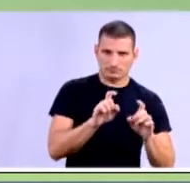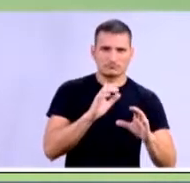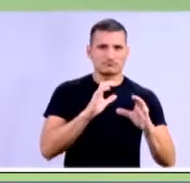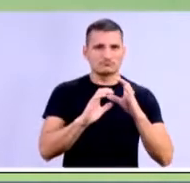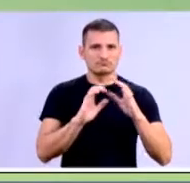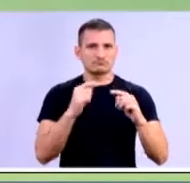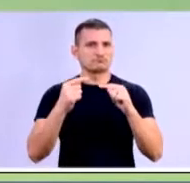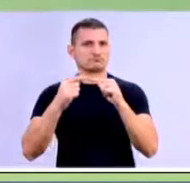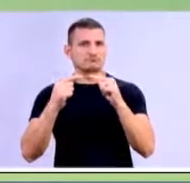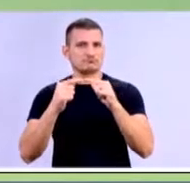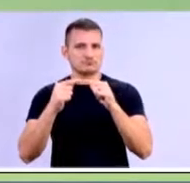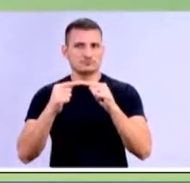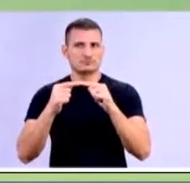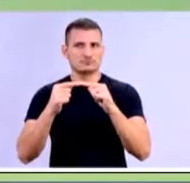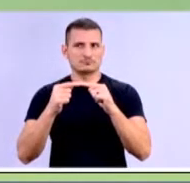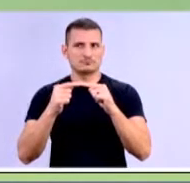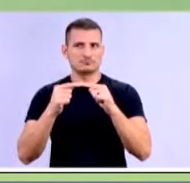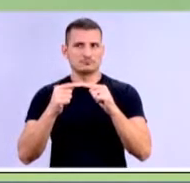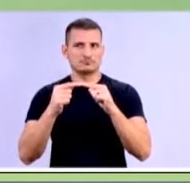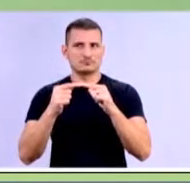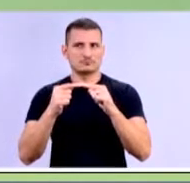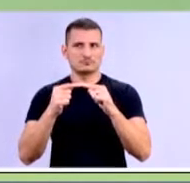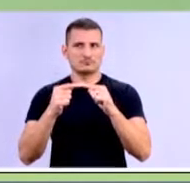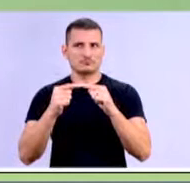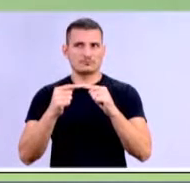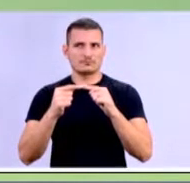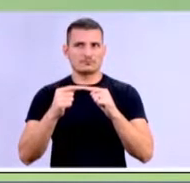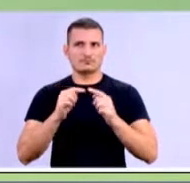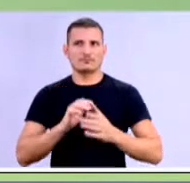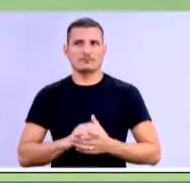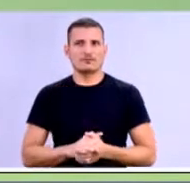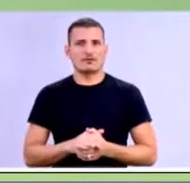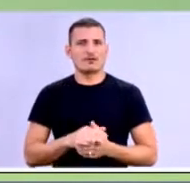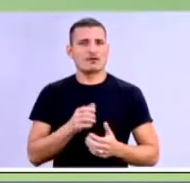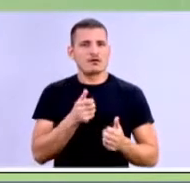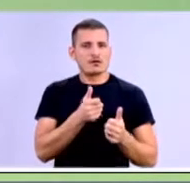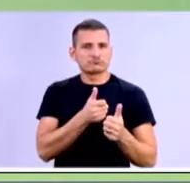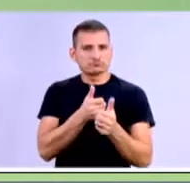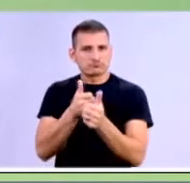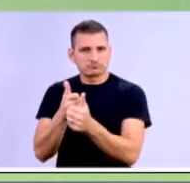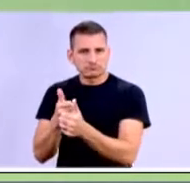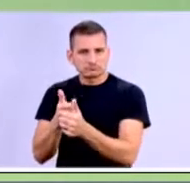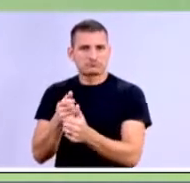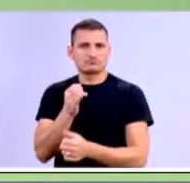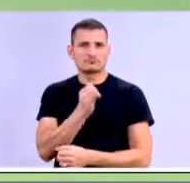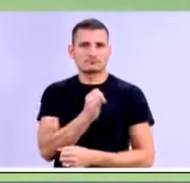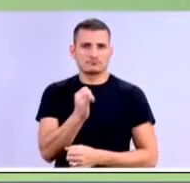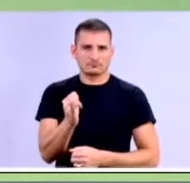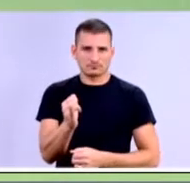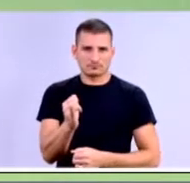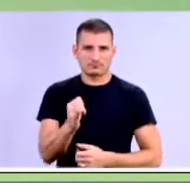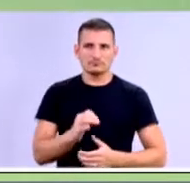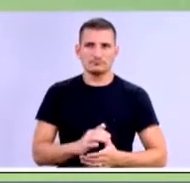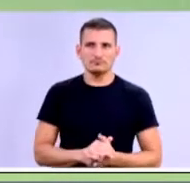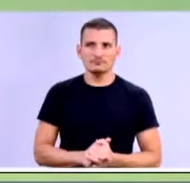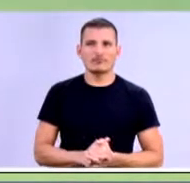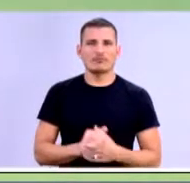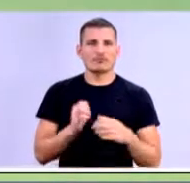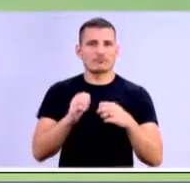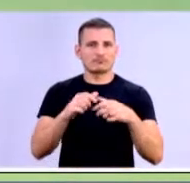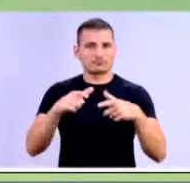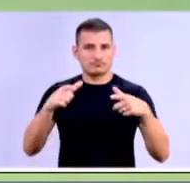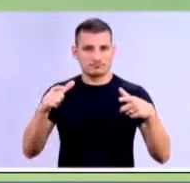com momentos presenciais e o acompanhamento de tutores. A grande maioria das